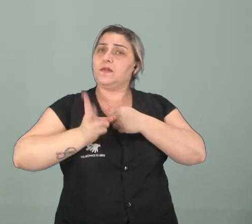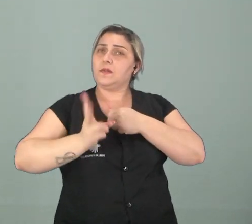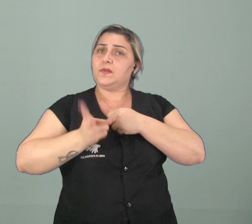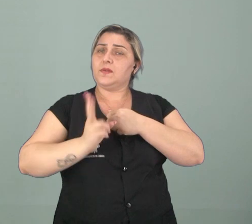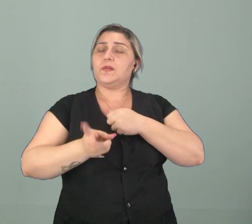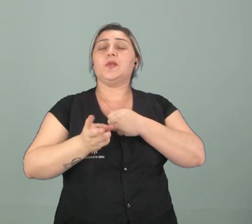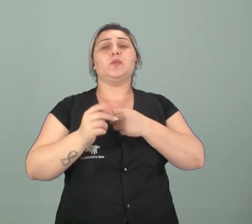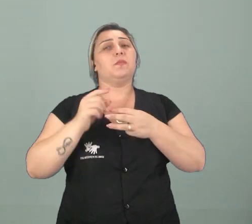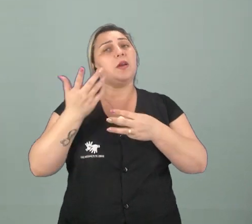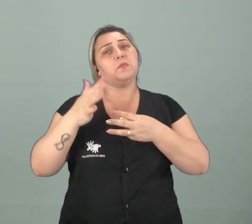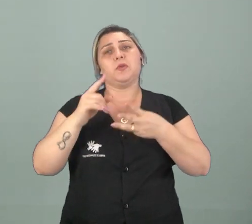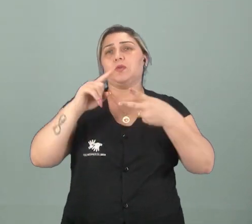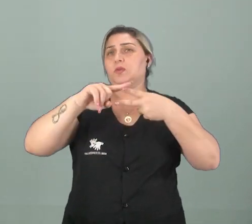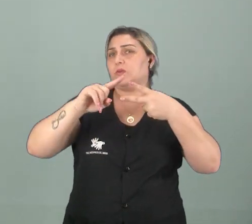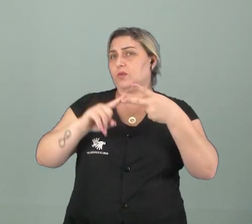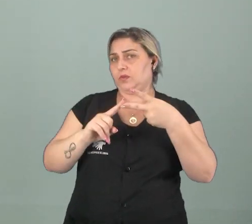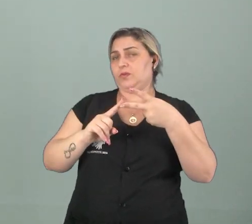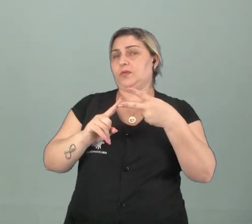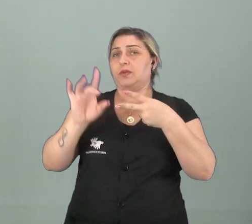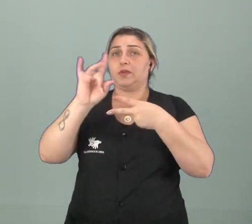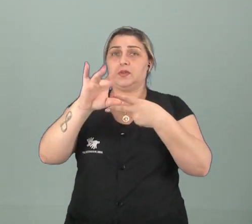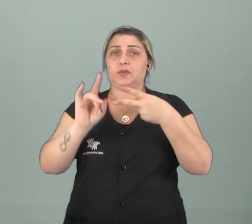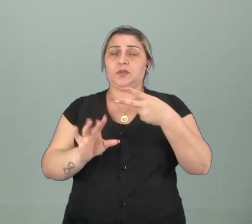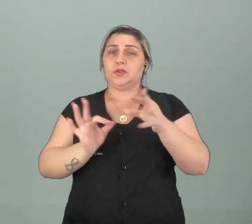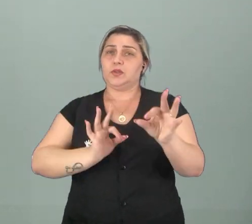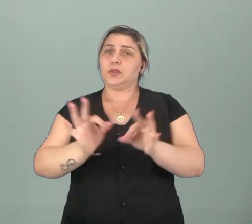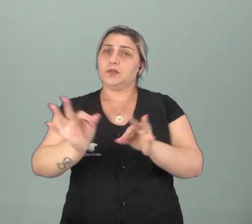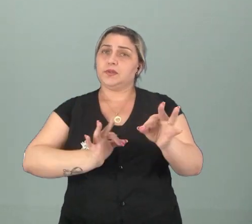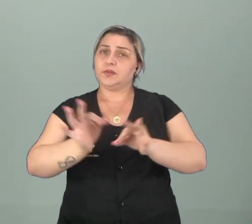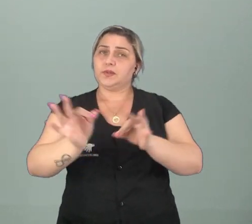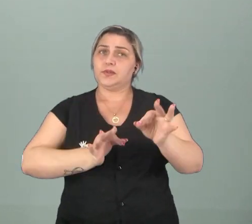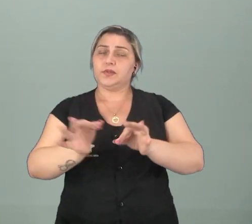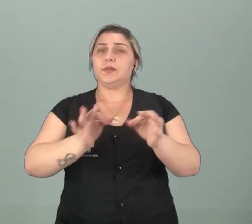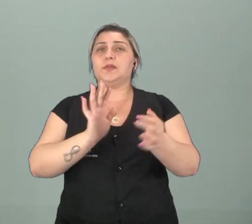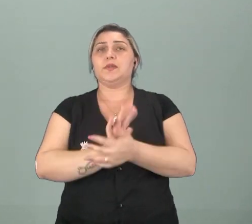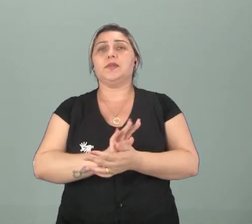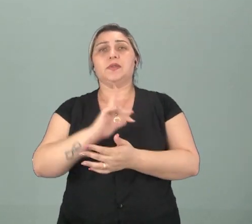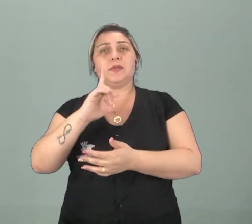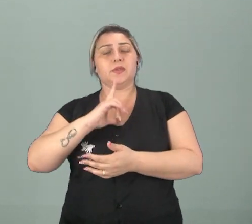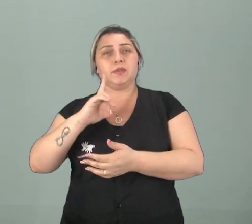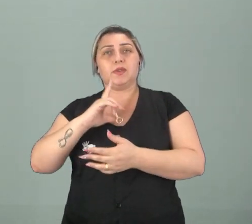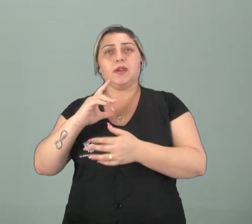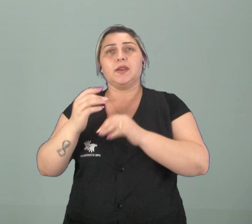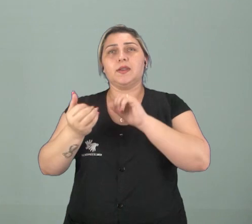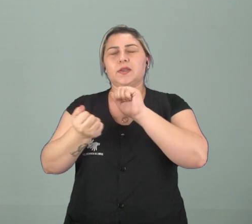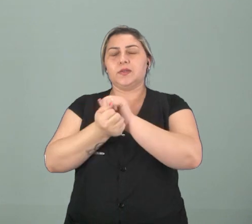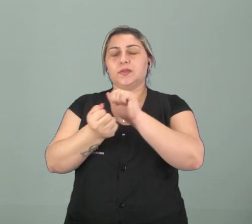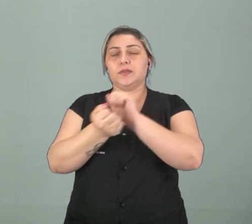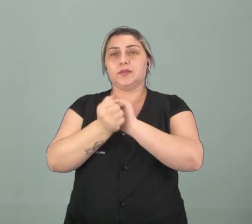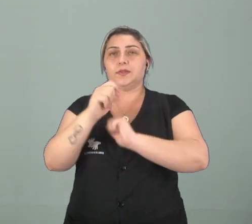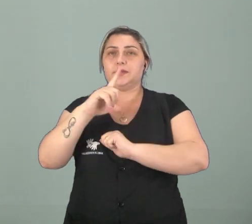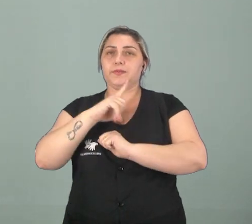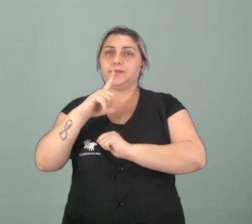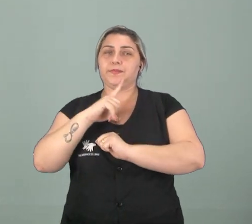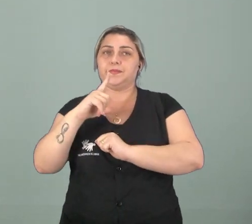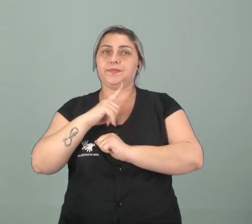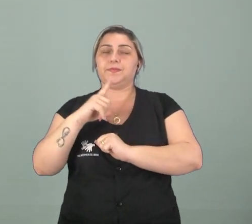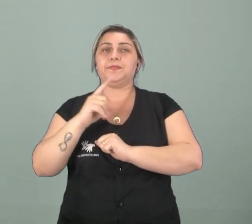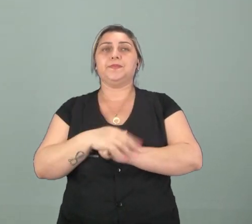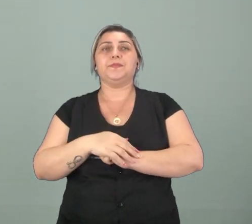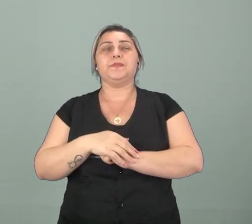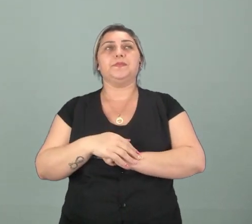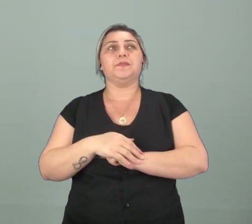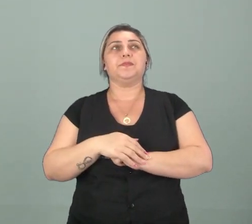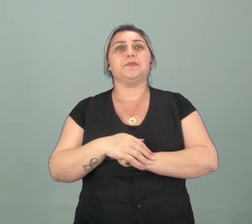no mínimo duas. E aí, em cada nível de organização, conforme a gente vai ter nesse agrupamento, a gente vai elevando